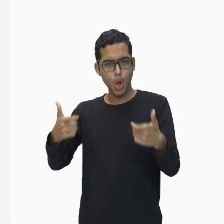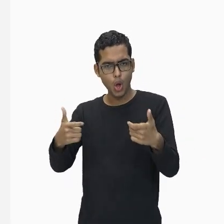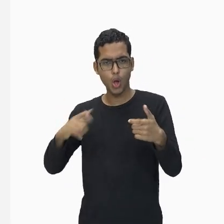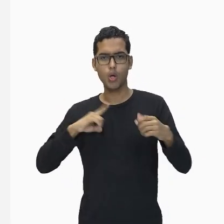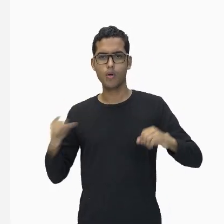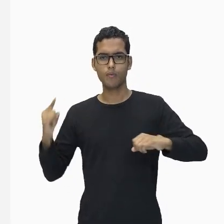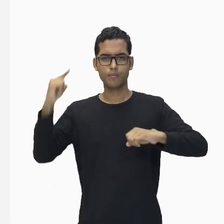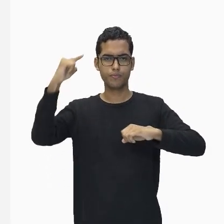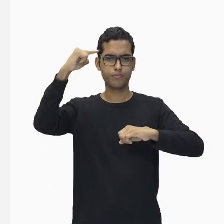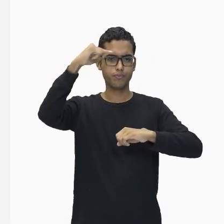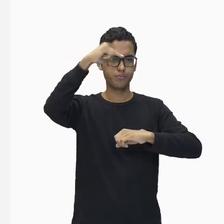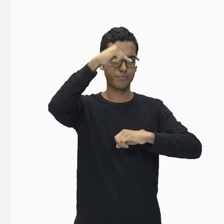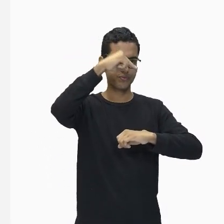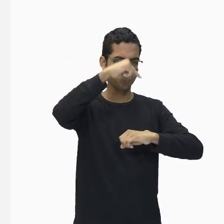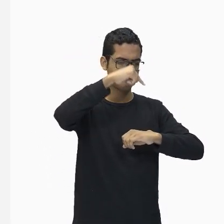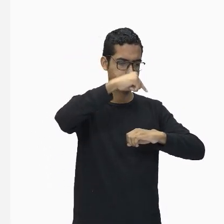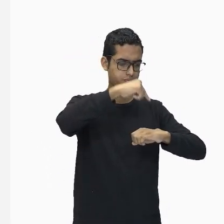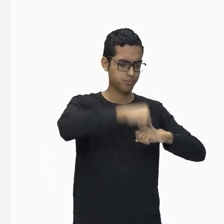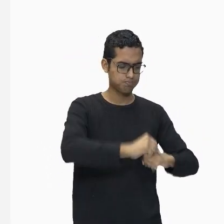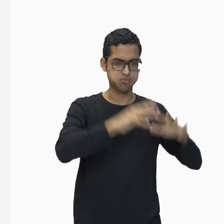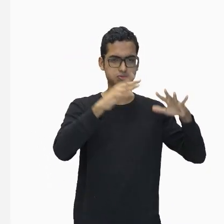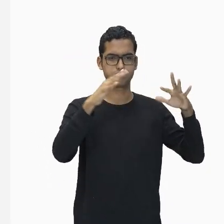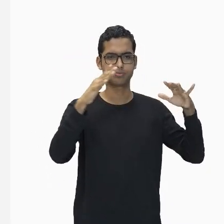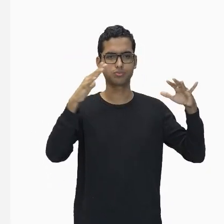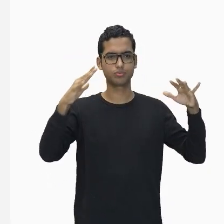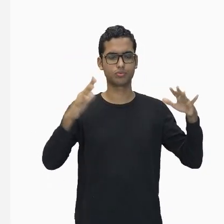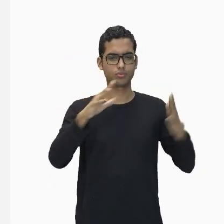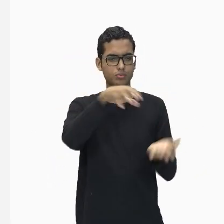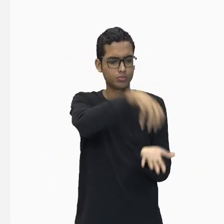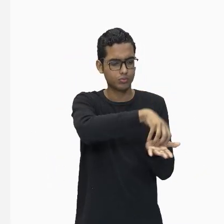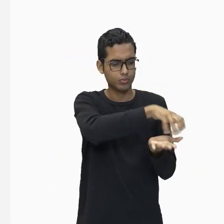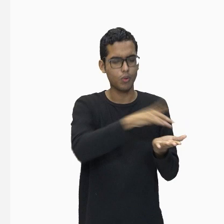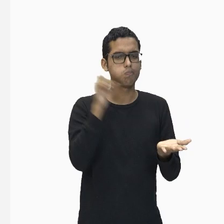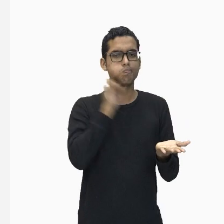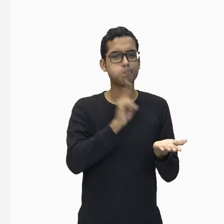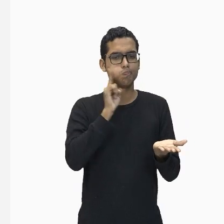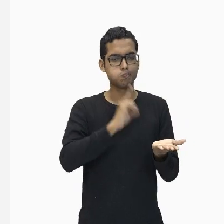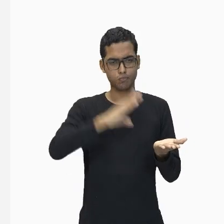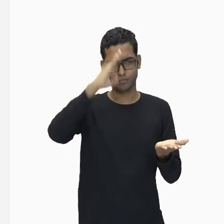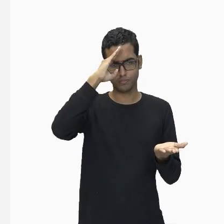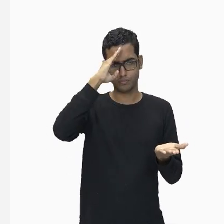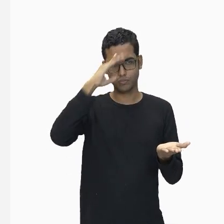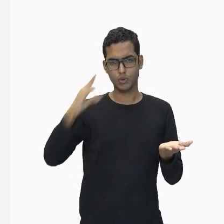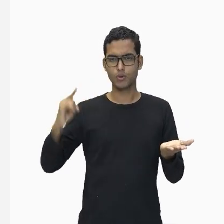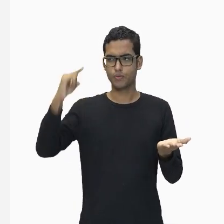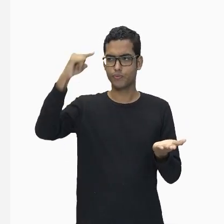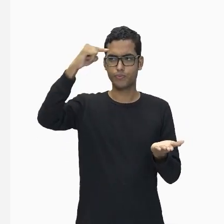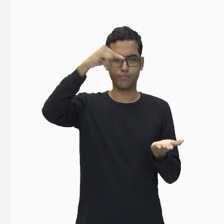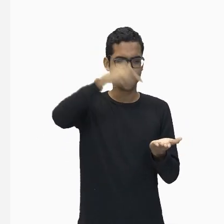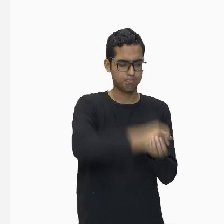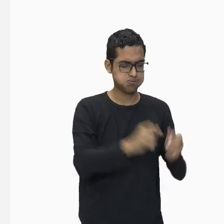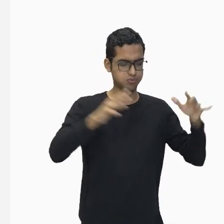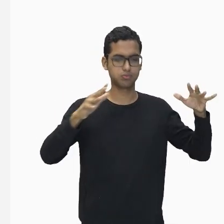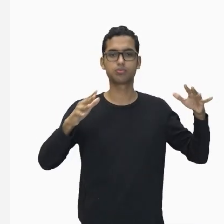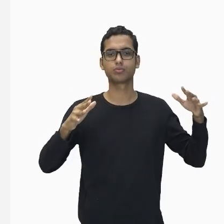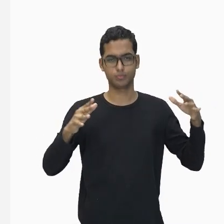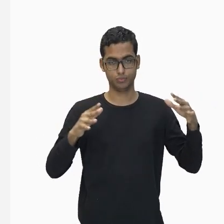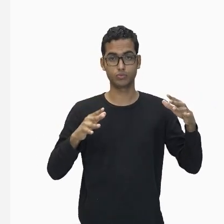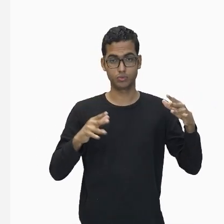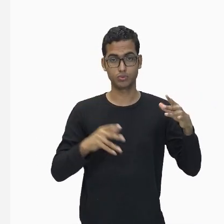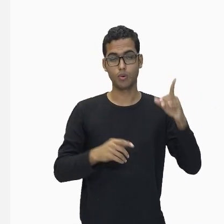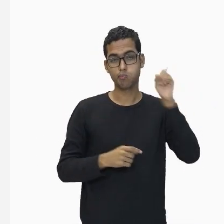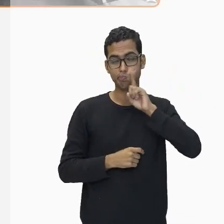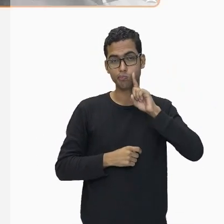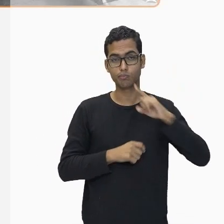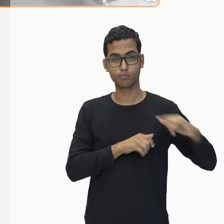surpresa à base americana de Pearl Harbor. A gente está falando aqui da entrada dos norte-americanos na Segunda Guerra Mundial.